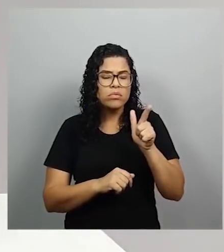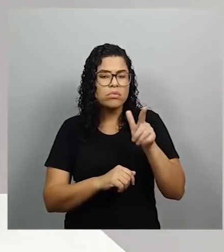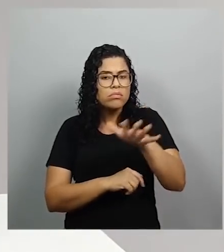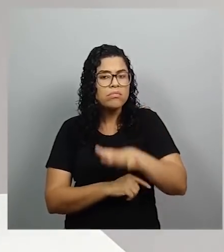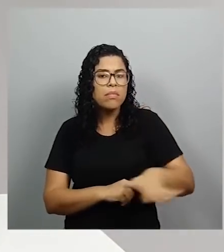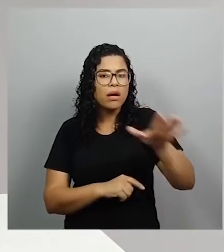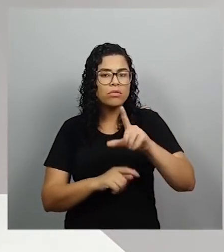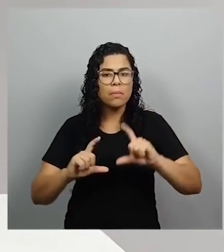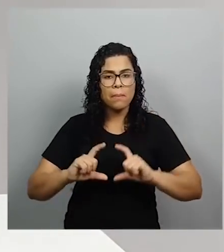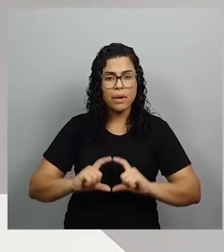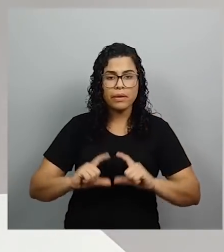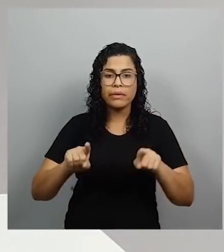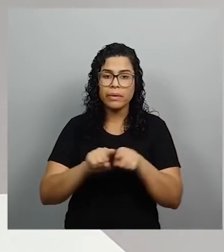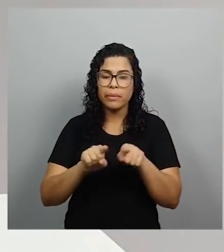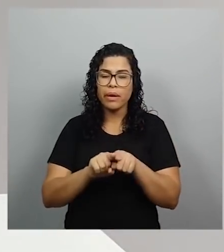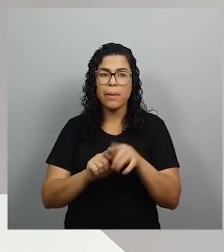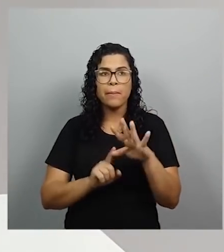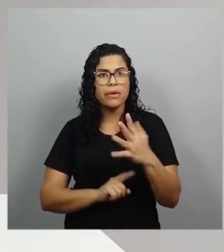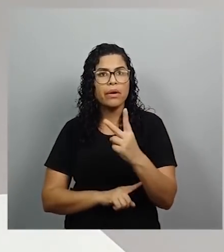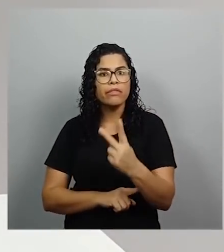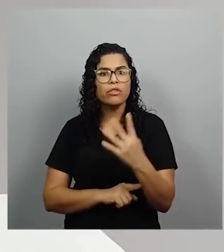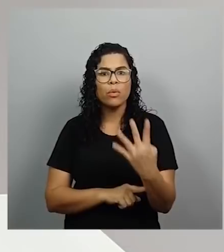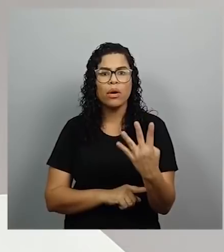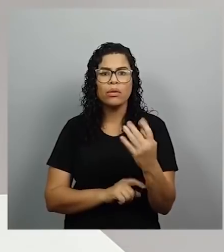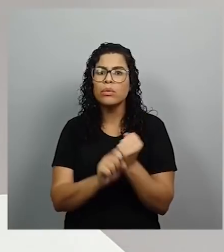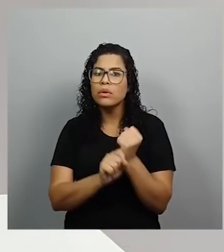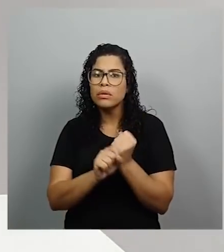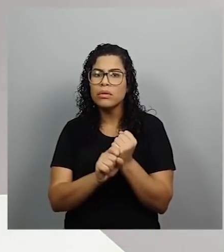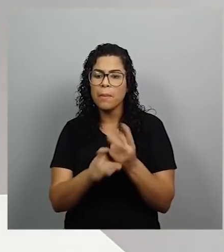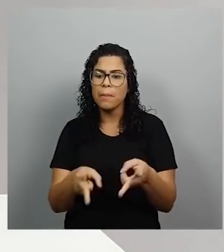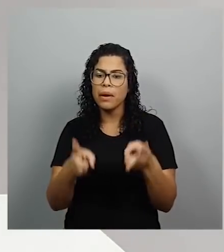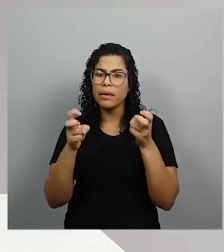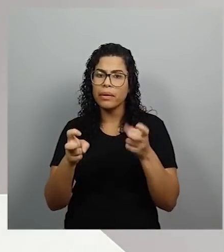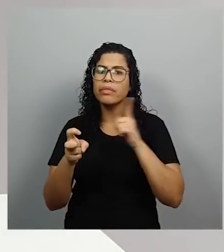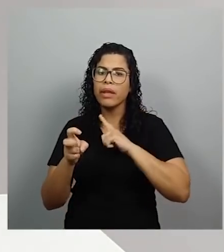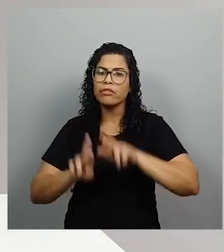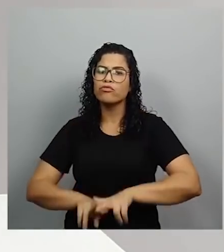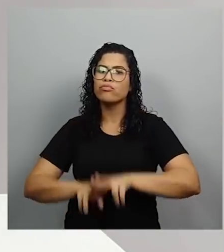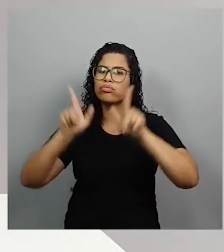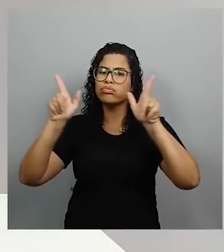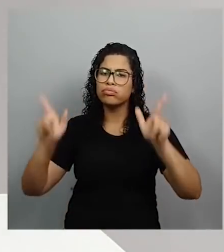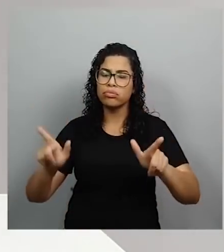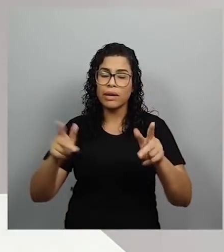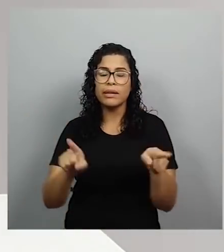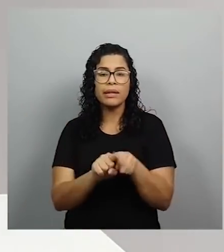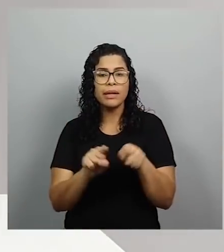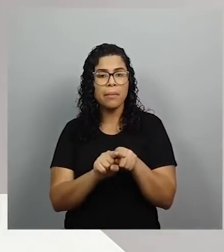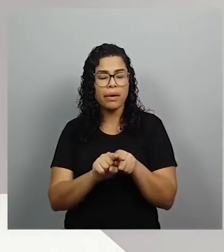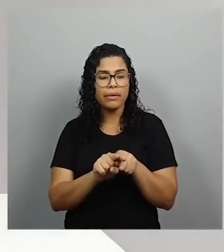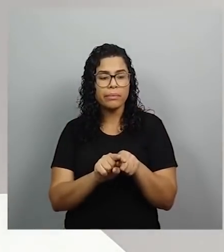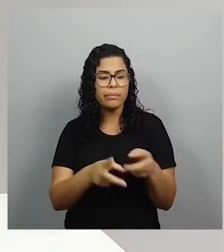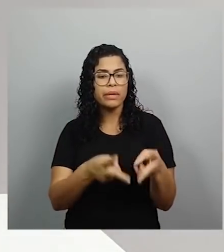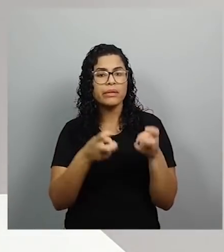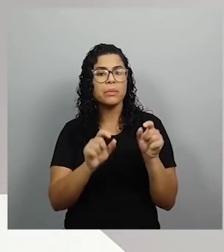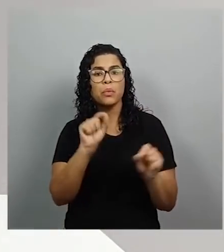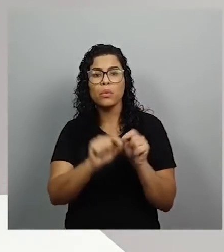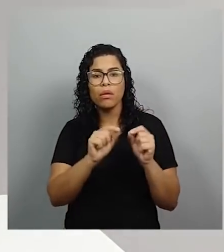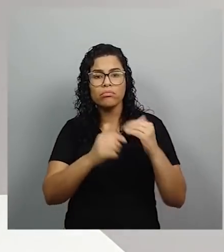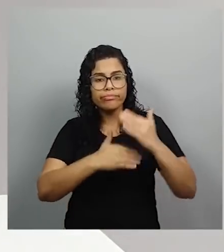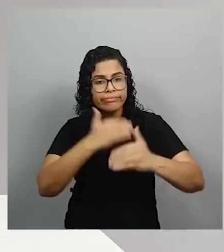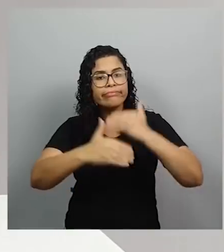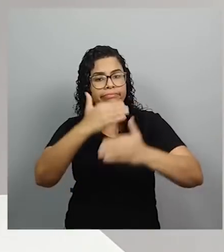medalhas só começaram a acontecer nos últimos 24 anos, percebemos que ainda temos muito a avançar. E pior ainda,